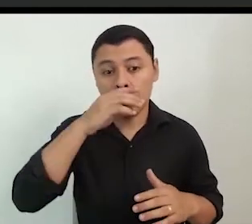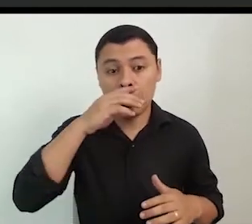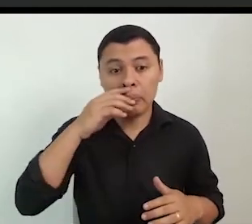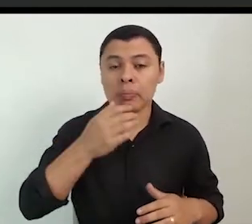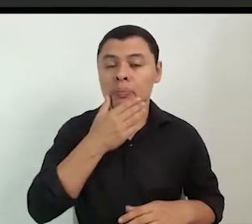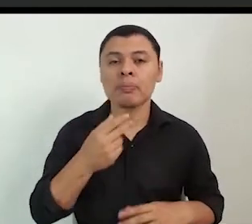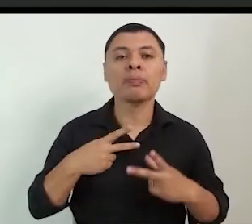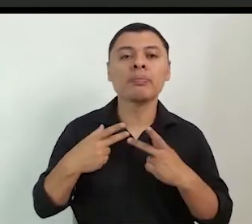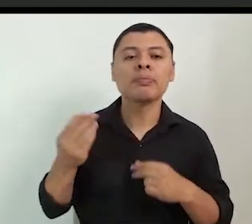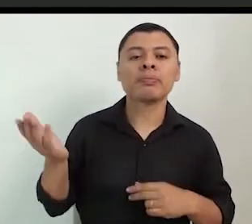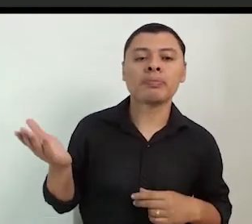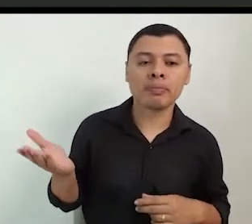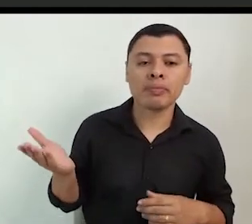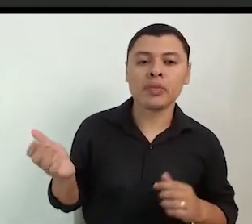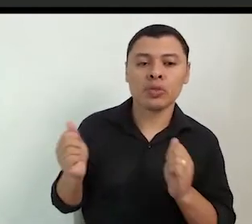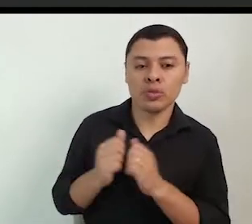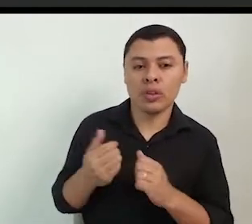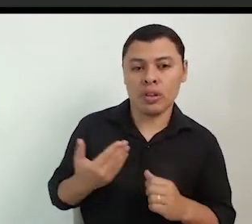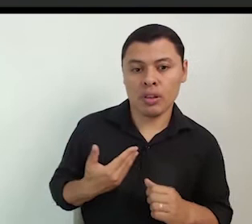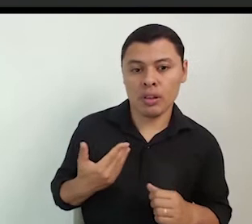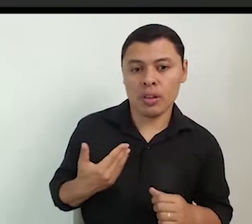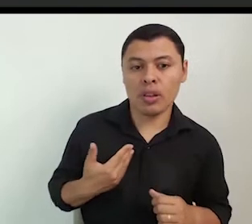ela está com uma amiga,